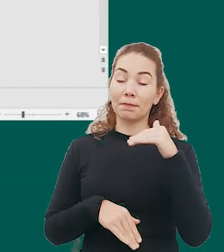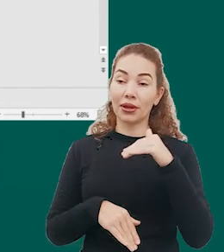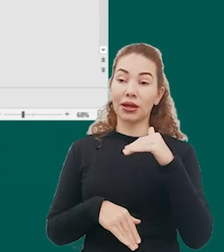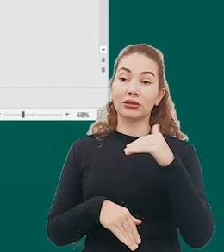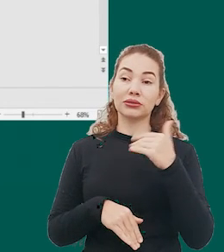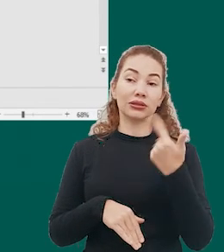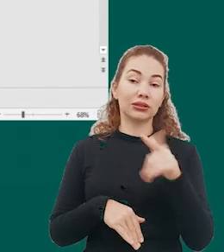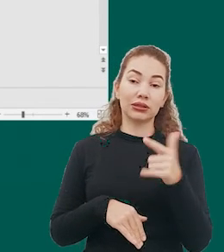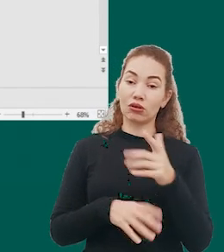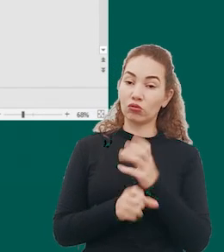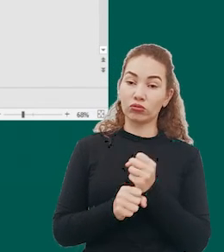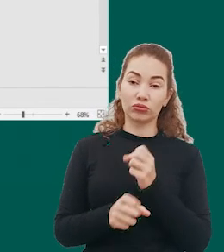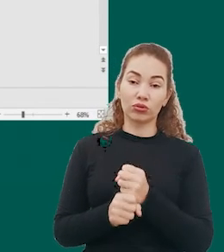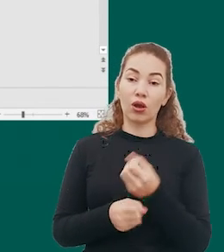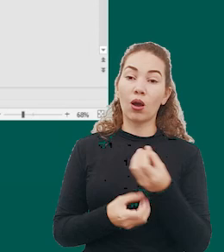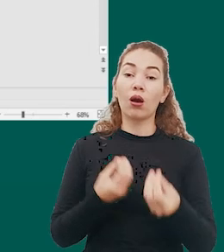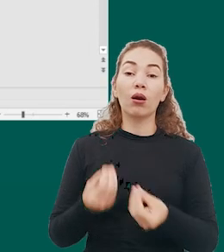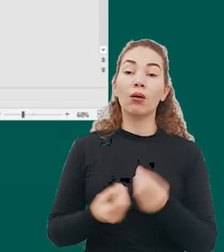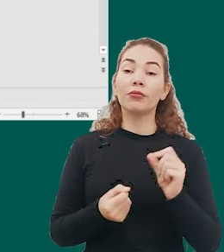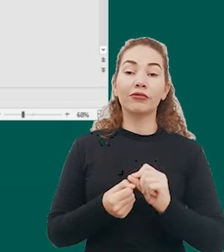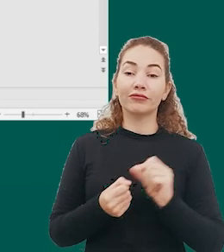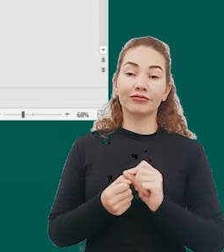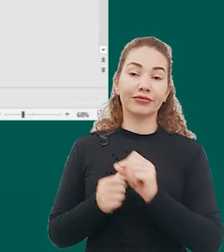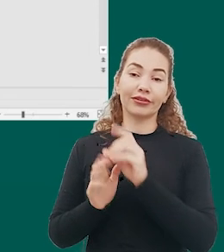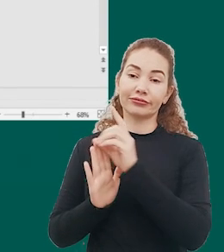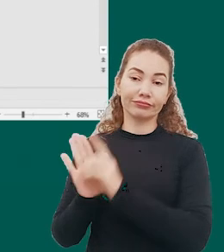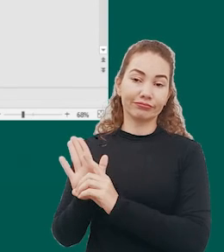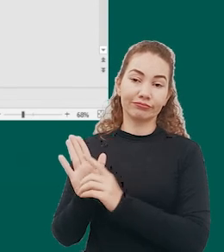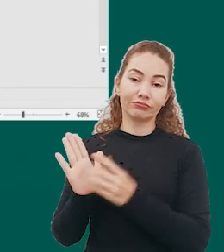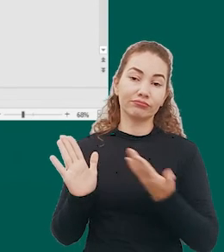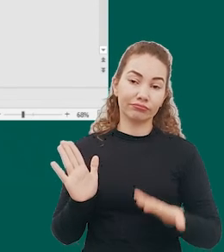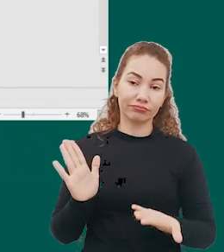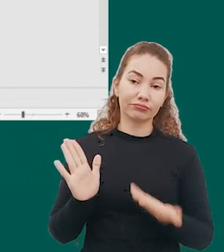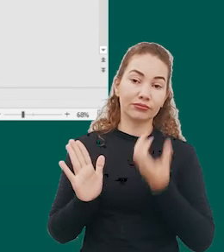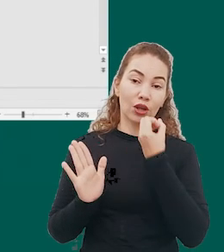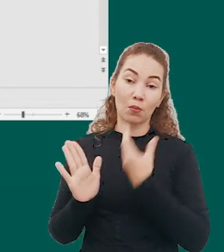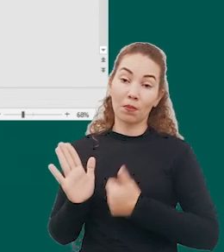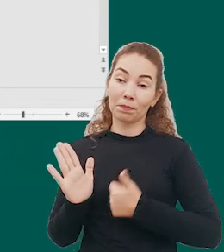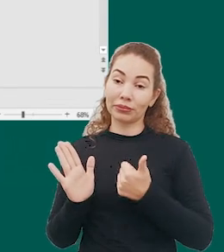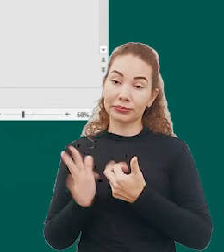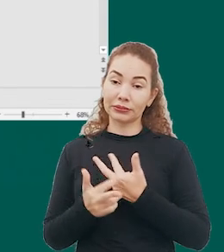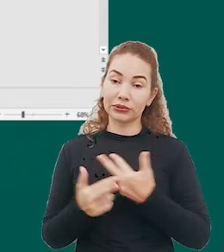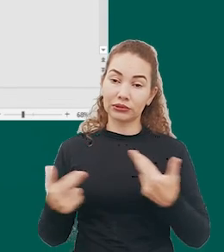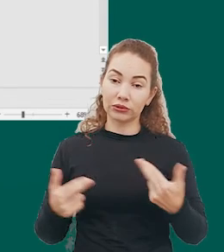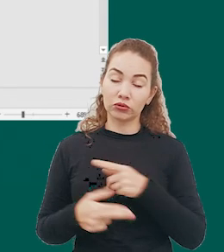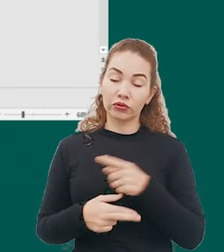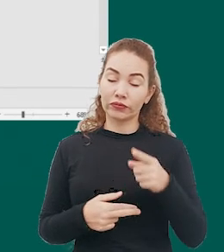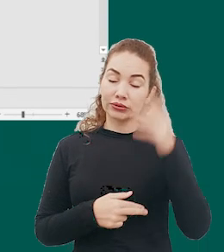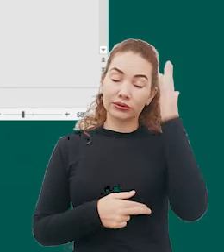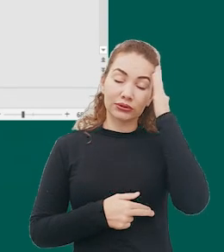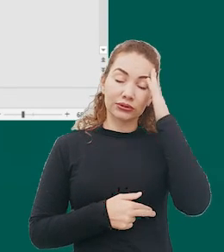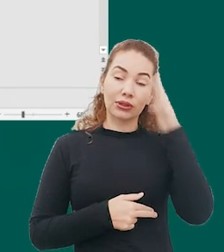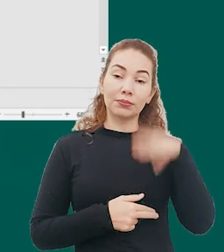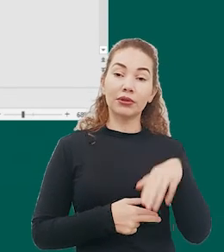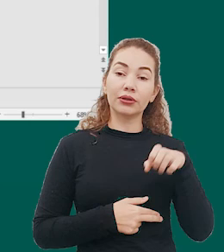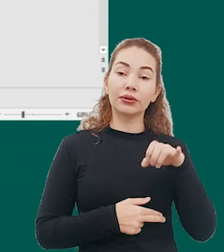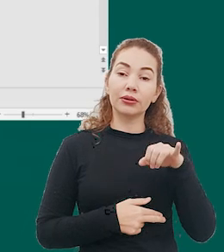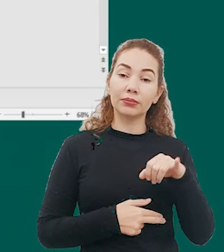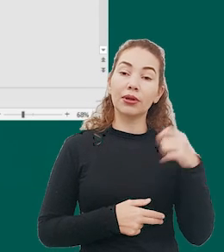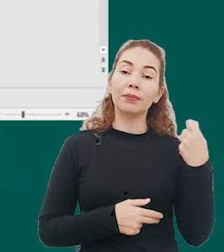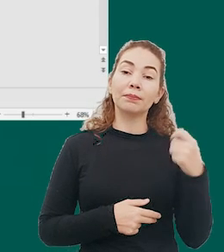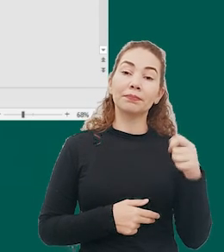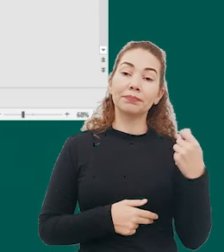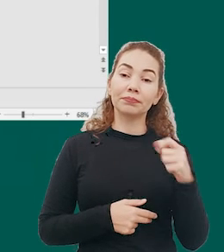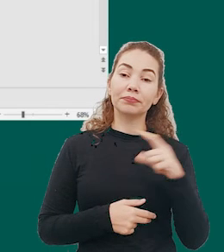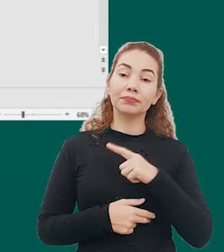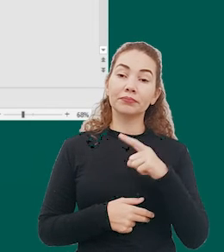não tem contabilidade, como nós vamos proceder? Bom, primeiro lugar, vocês sabem que o MEI